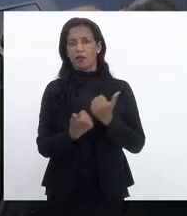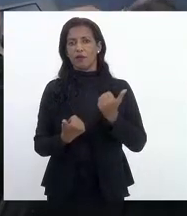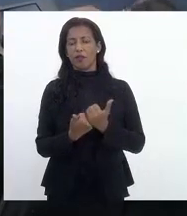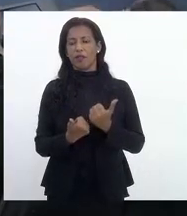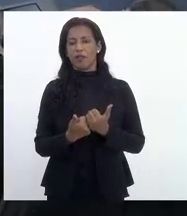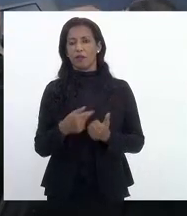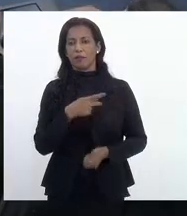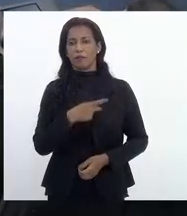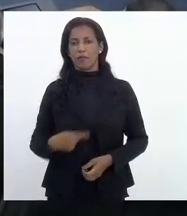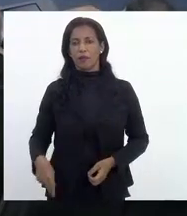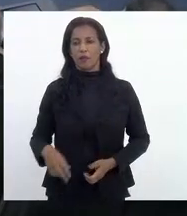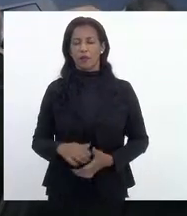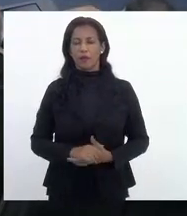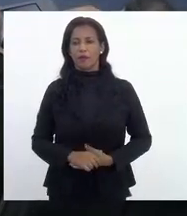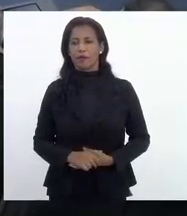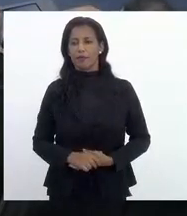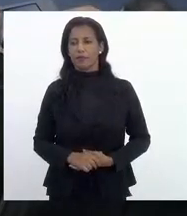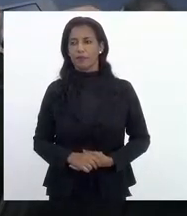doença se